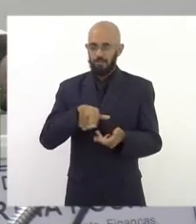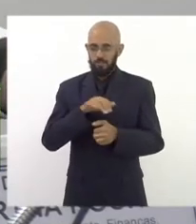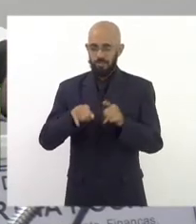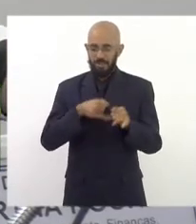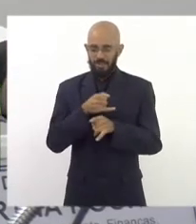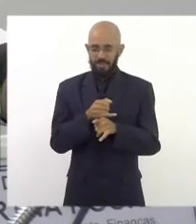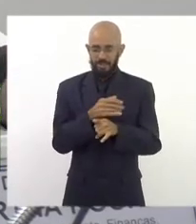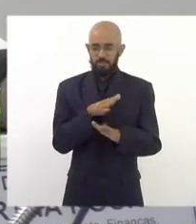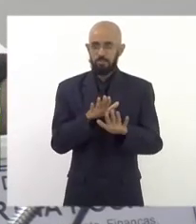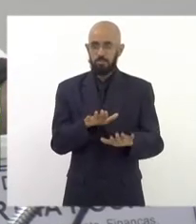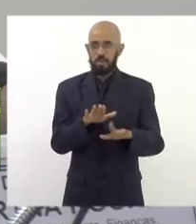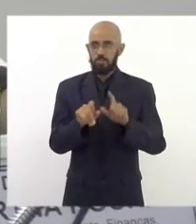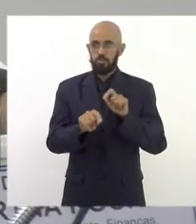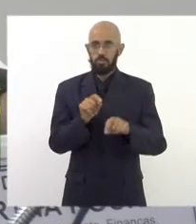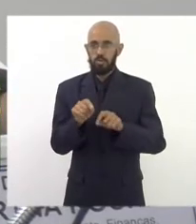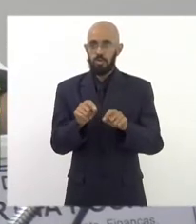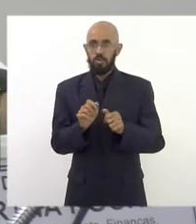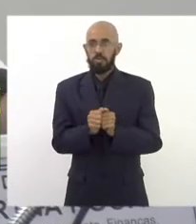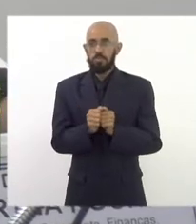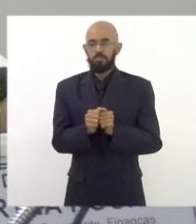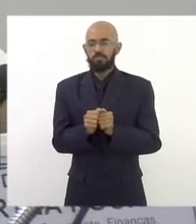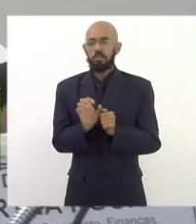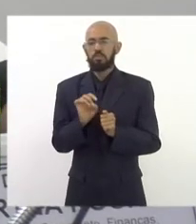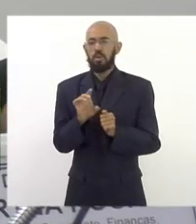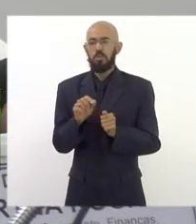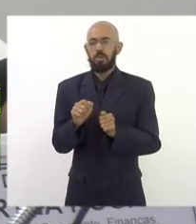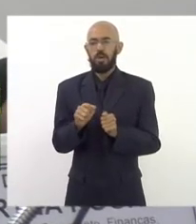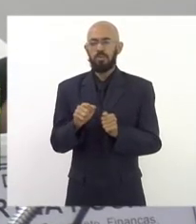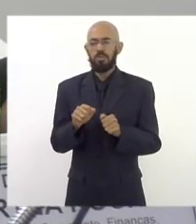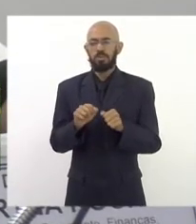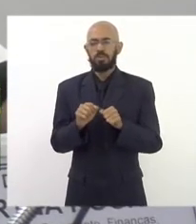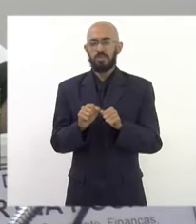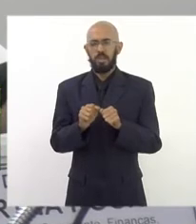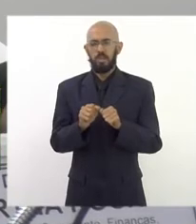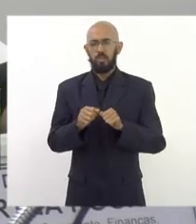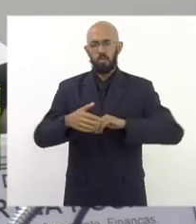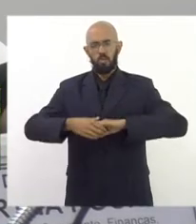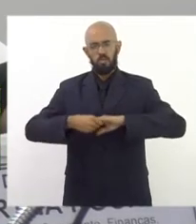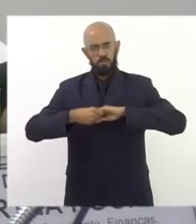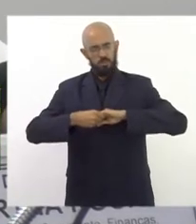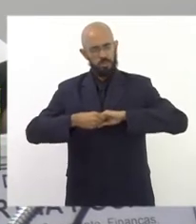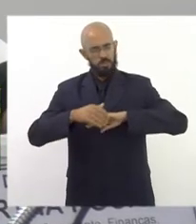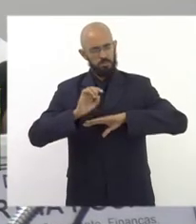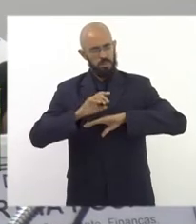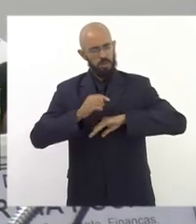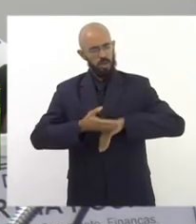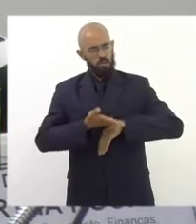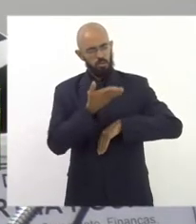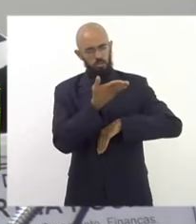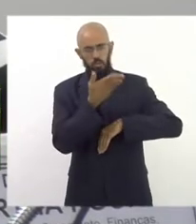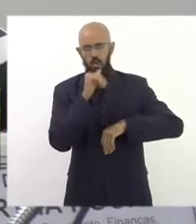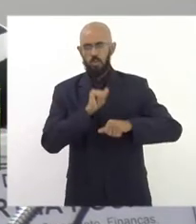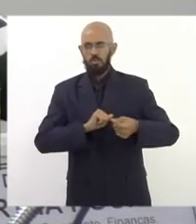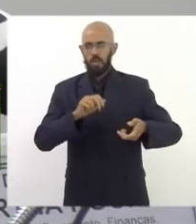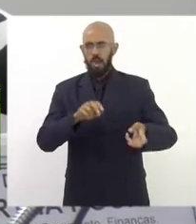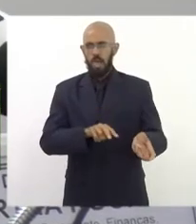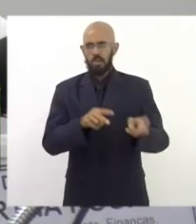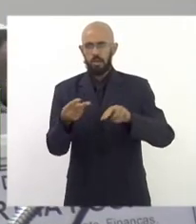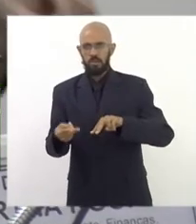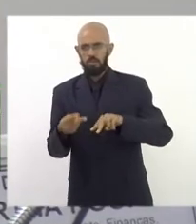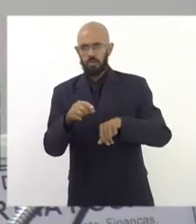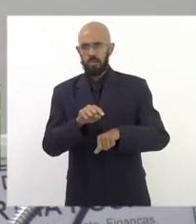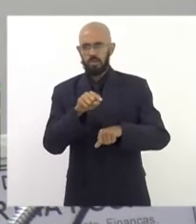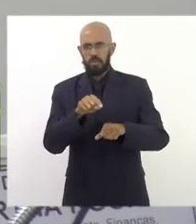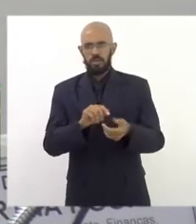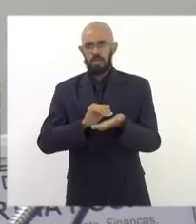internet, mas apenas para fazer uma saudação especial à Vossa Excelência pela condução da Secretaria de